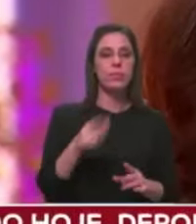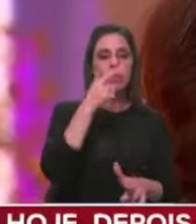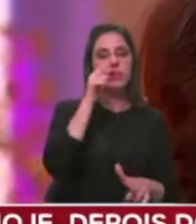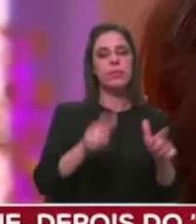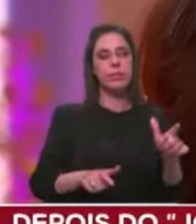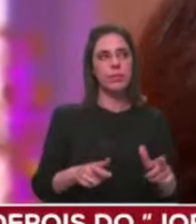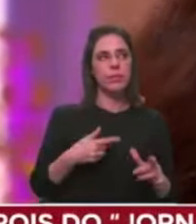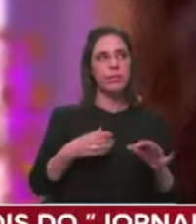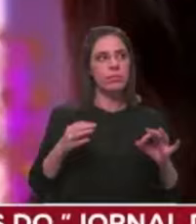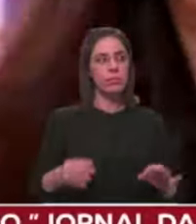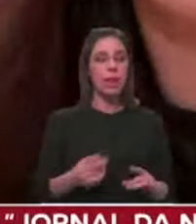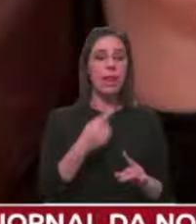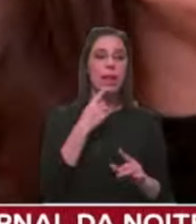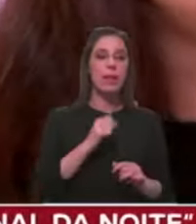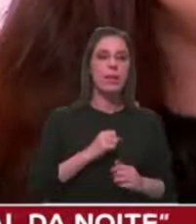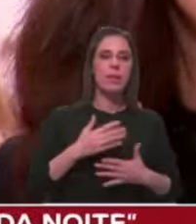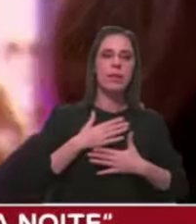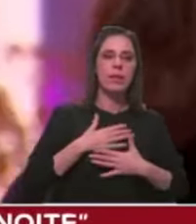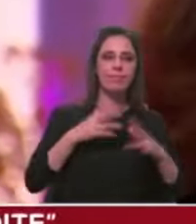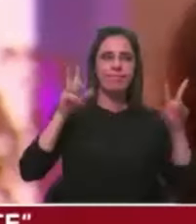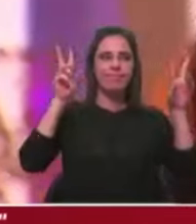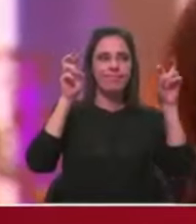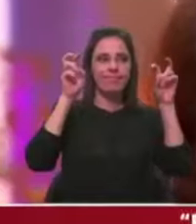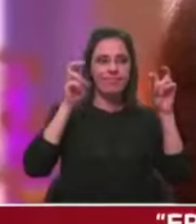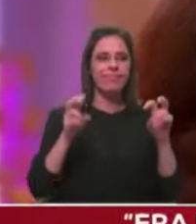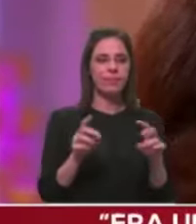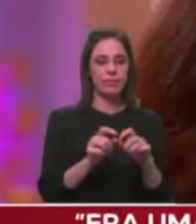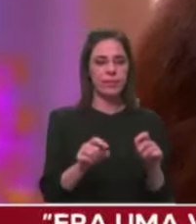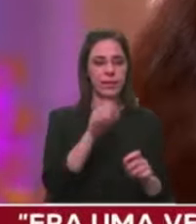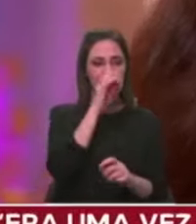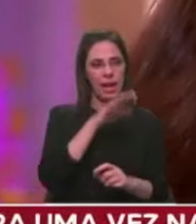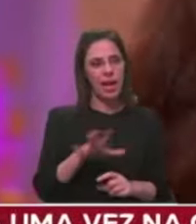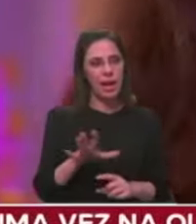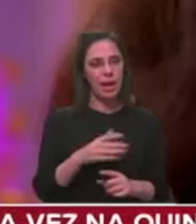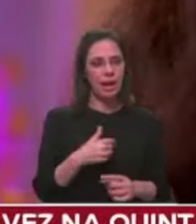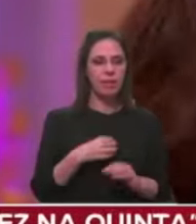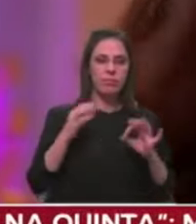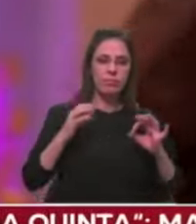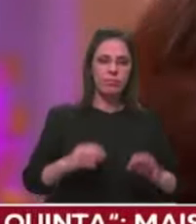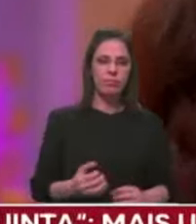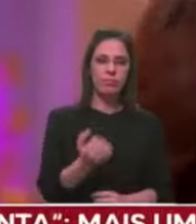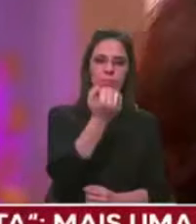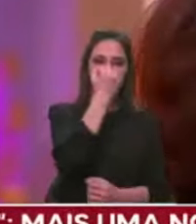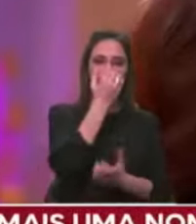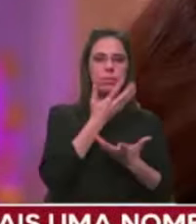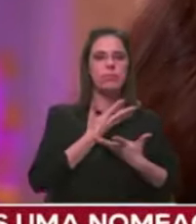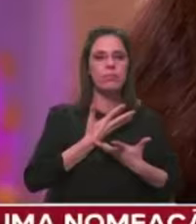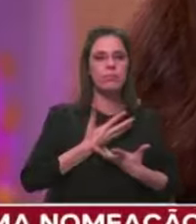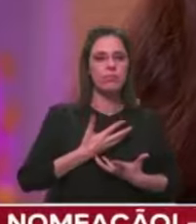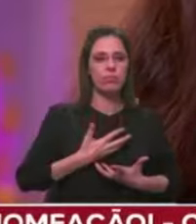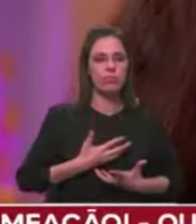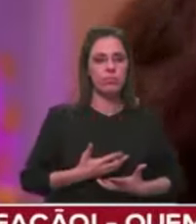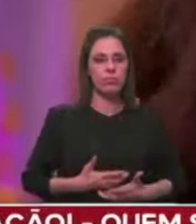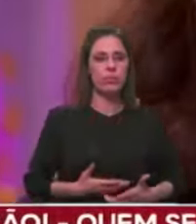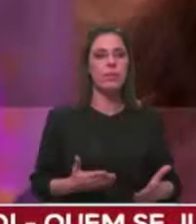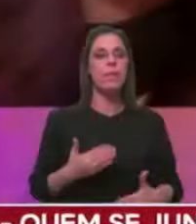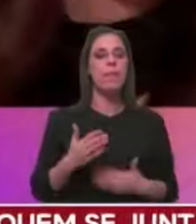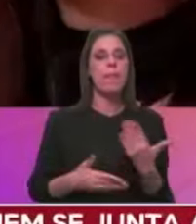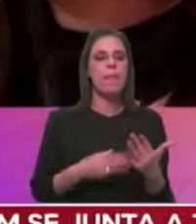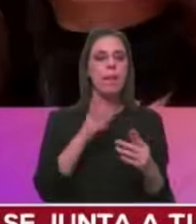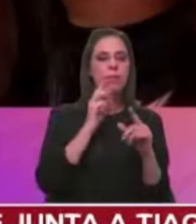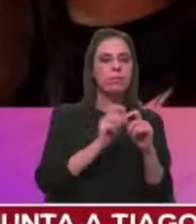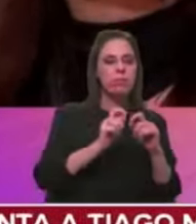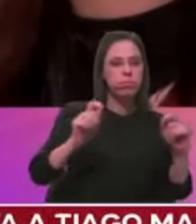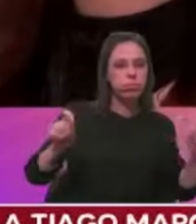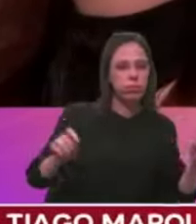pessoas que se diziam minhas amigas né dentro da quinta então eu fiquei bastante decepcionada né Depois assistindo